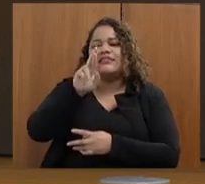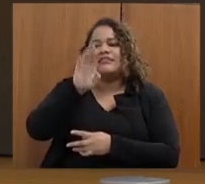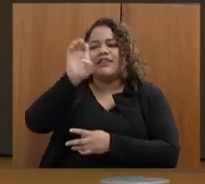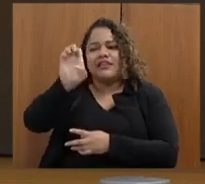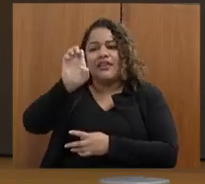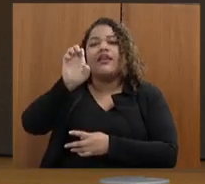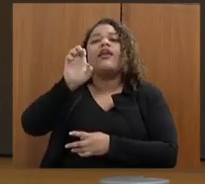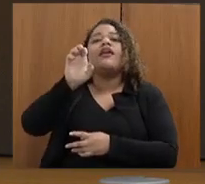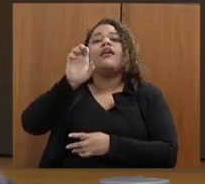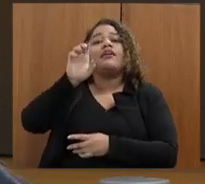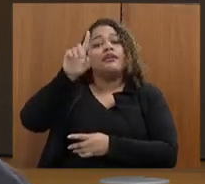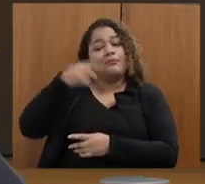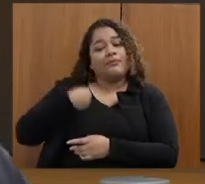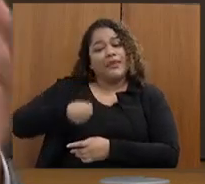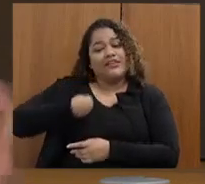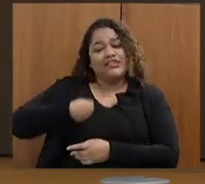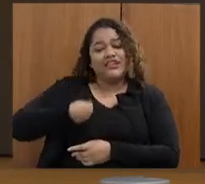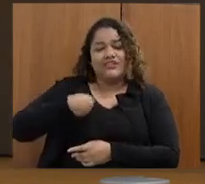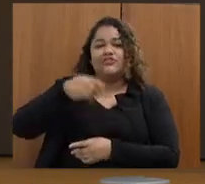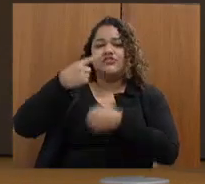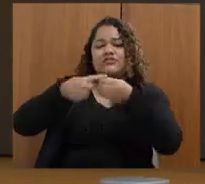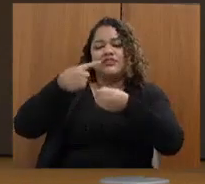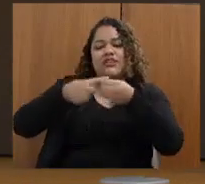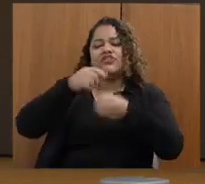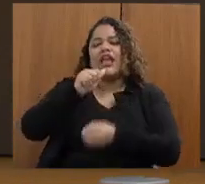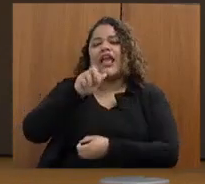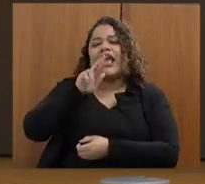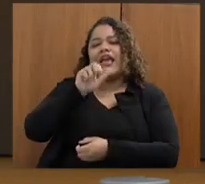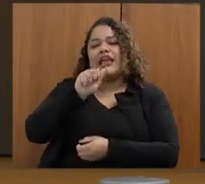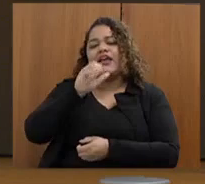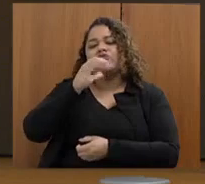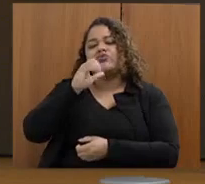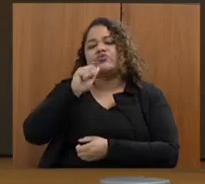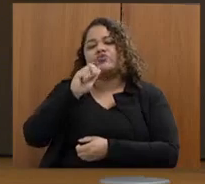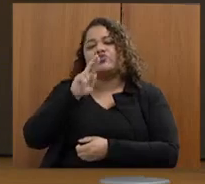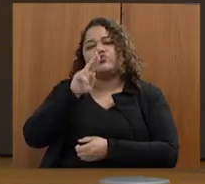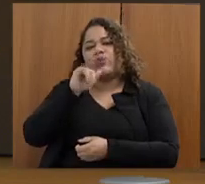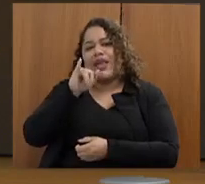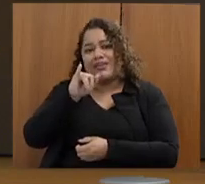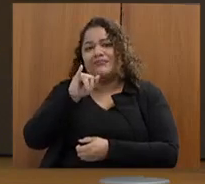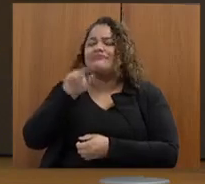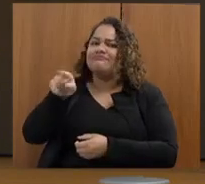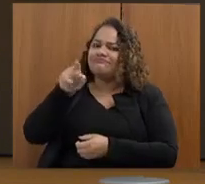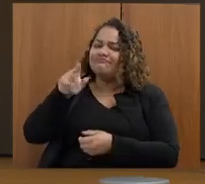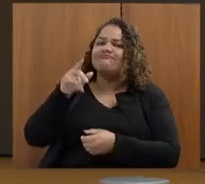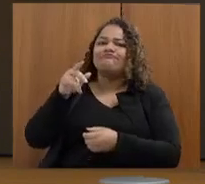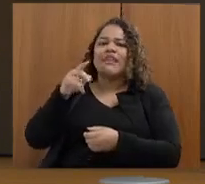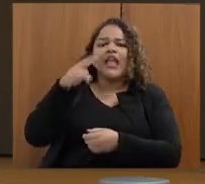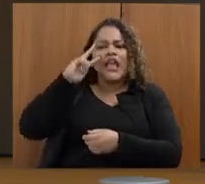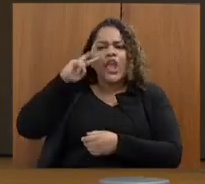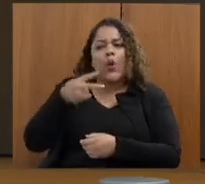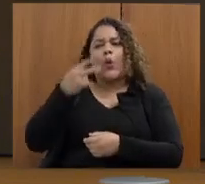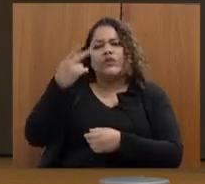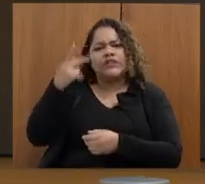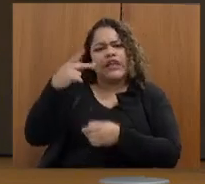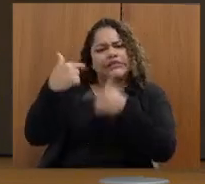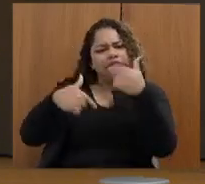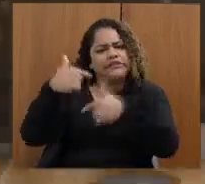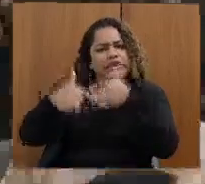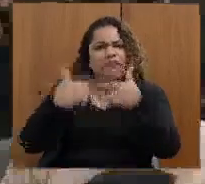Araçuaí que está amplamente reconhecida pelo grande trabalho e também